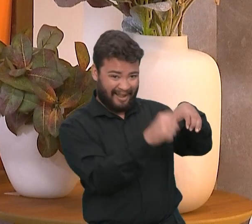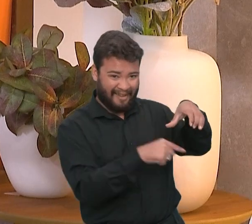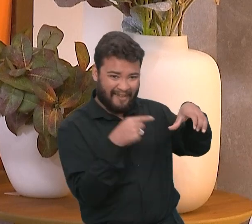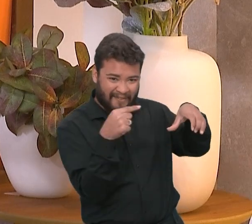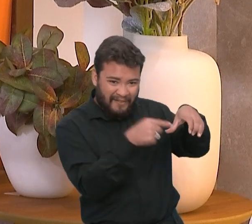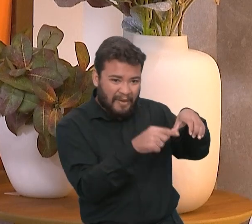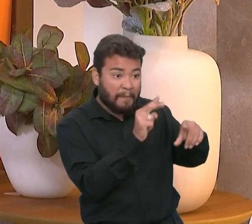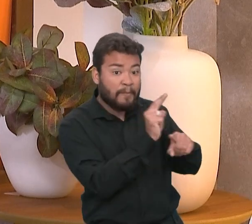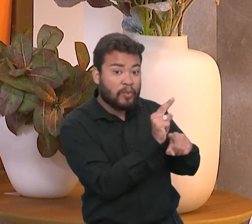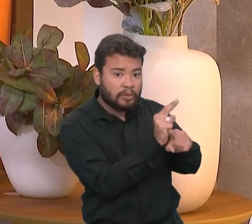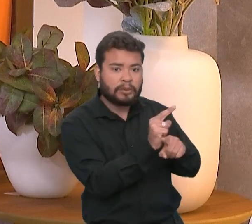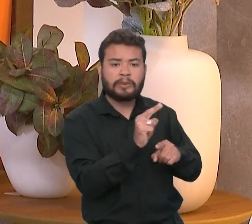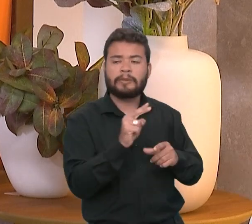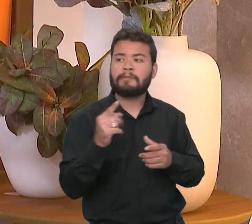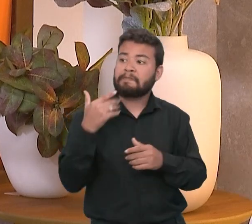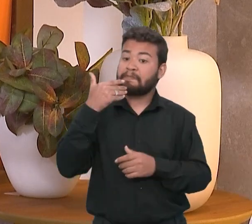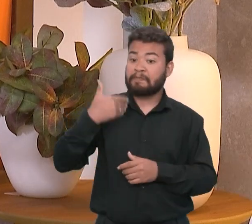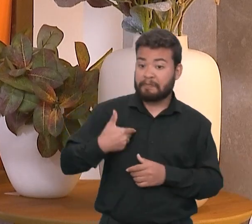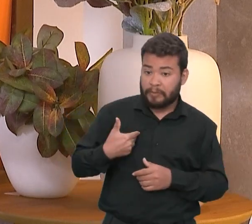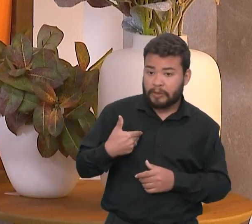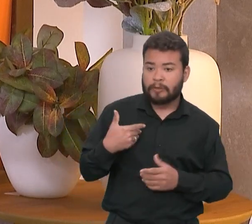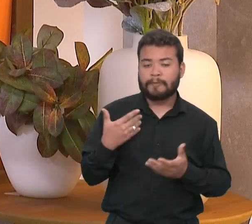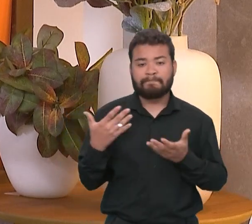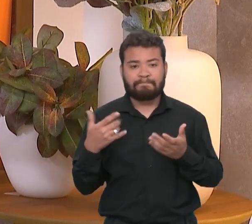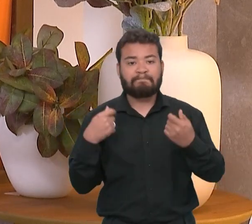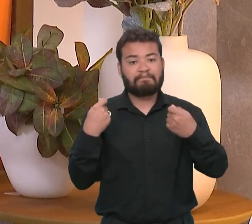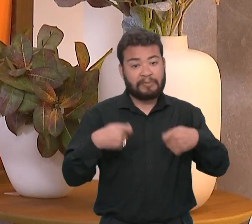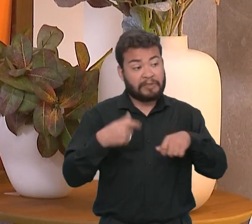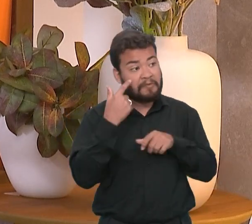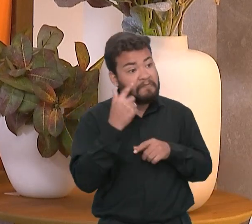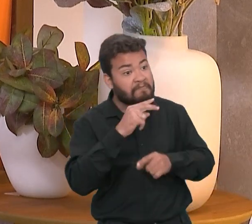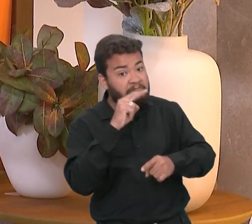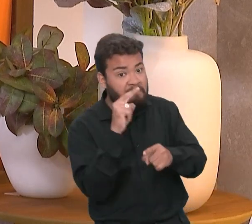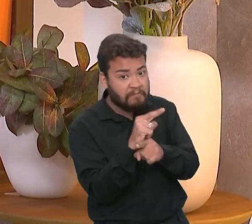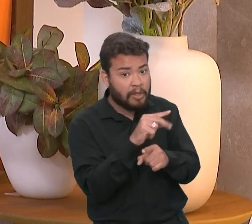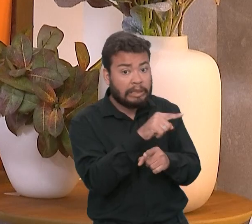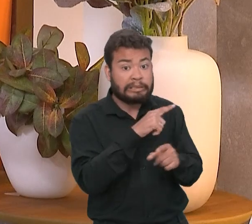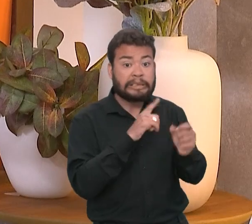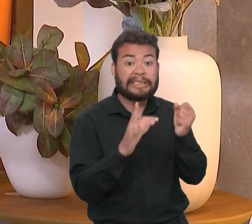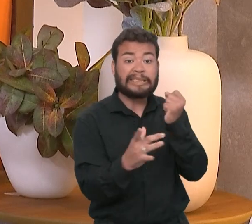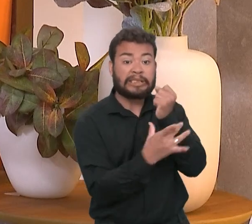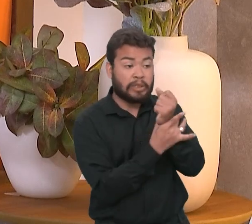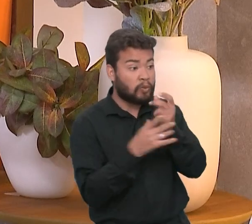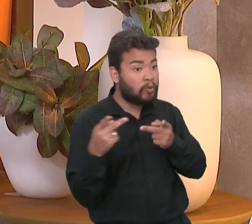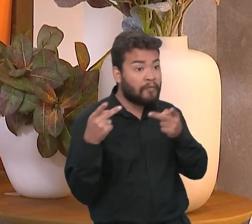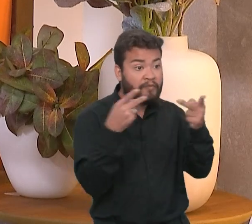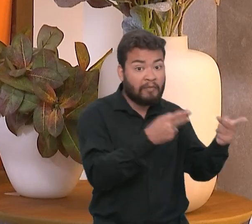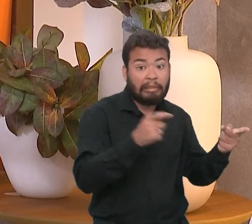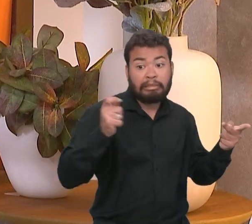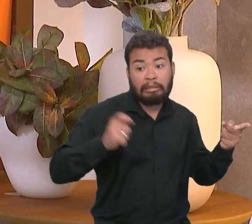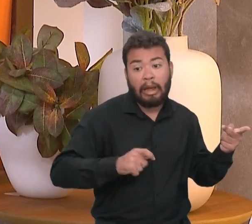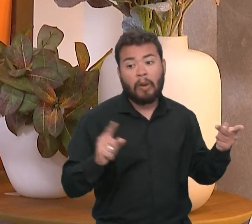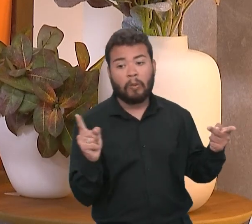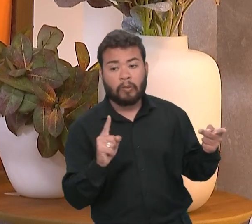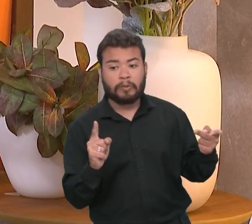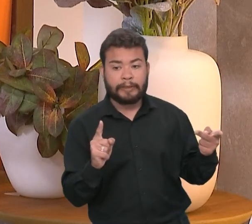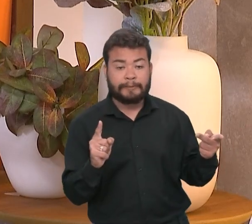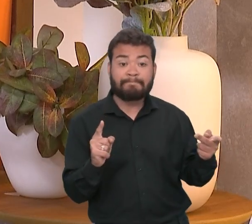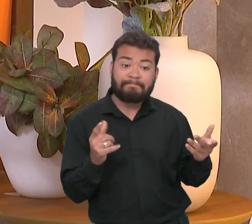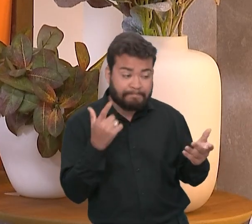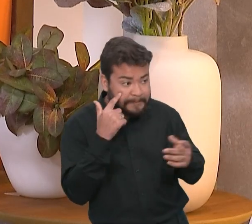eles nos pediram, nós precisamos de ajuda para verificar se as cavernas estão seguras para visitação de turistas. E